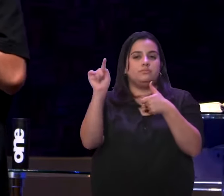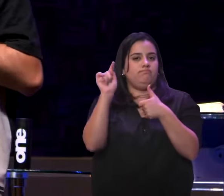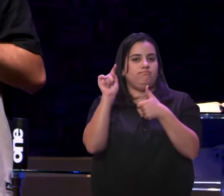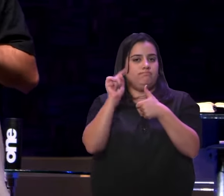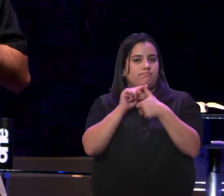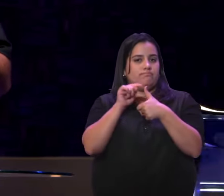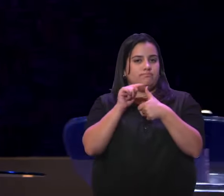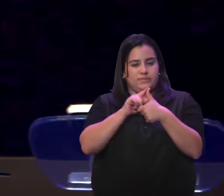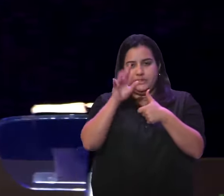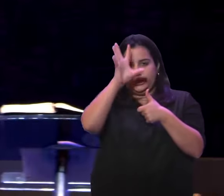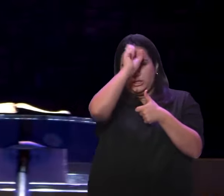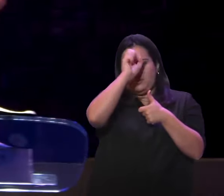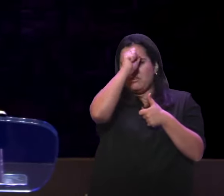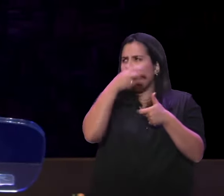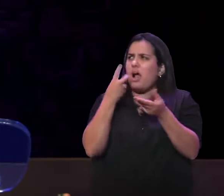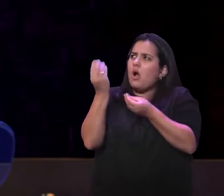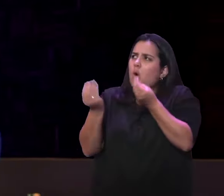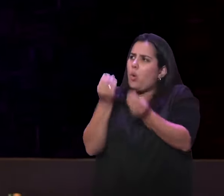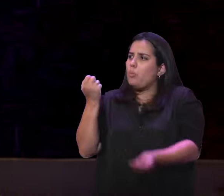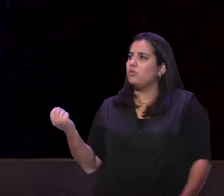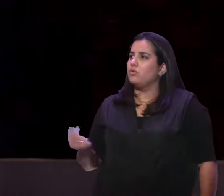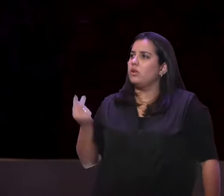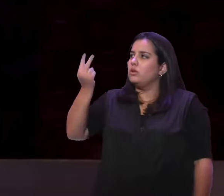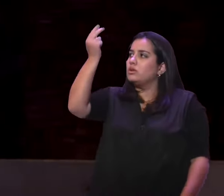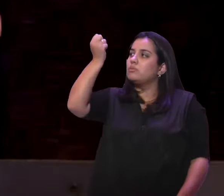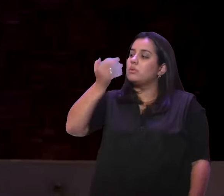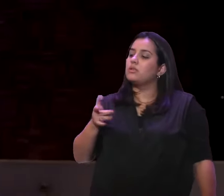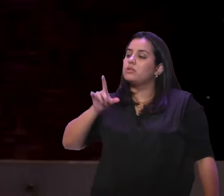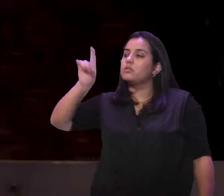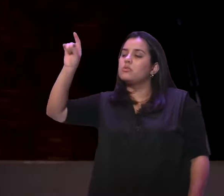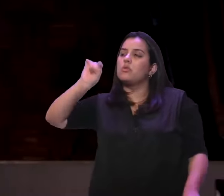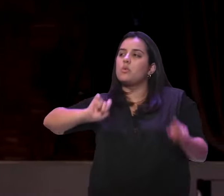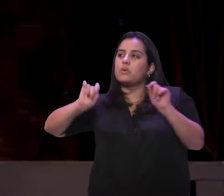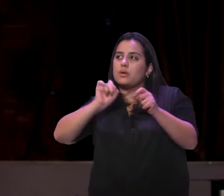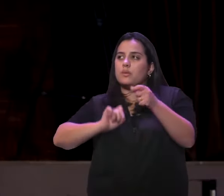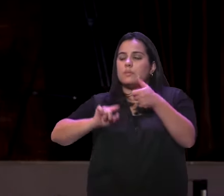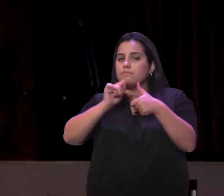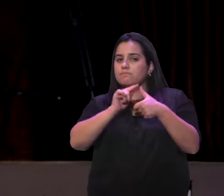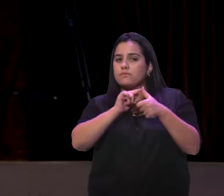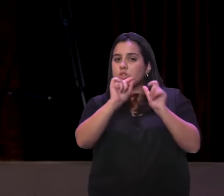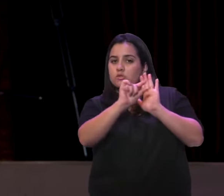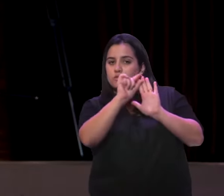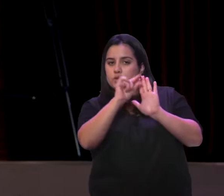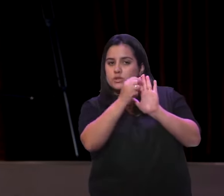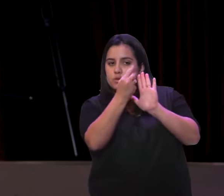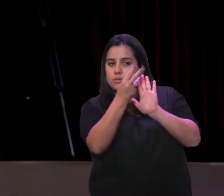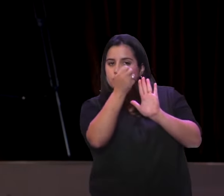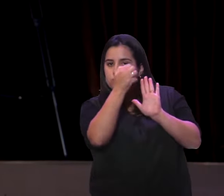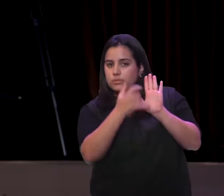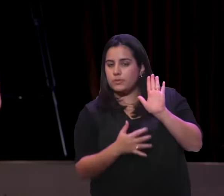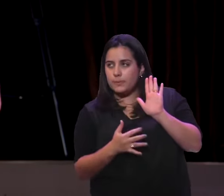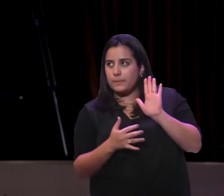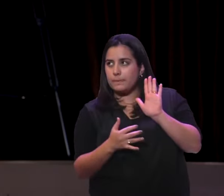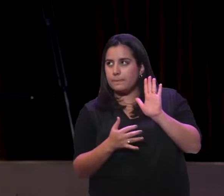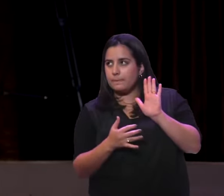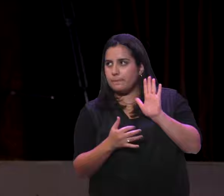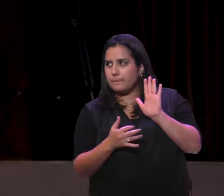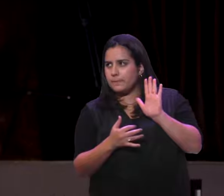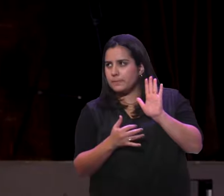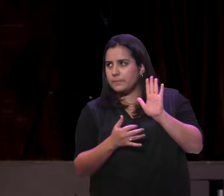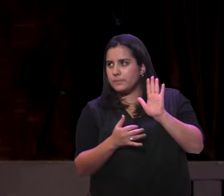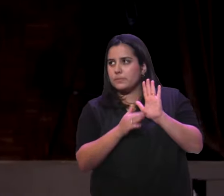como valorizar a presença de Deus, está ali do versículo 3 em diante, onde a Bíblia